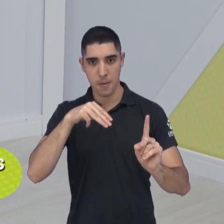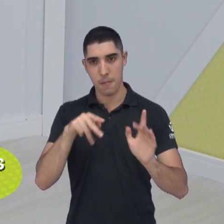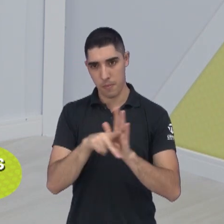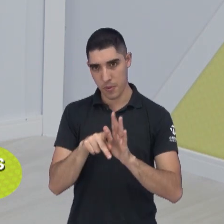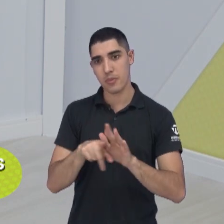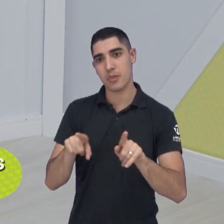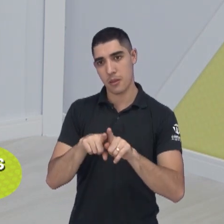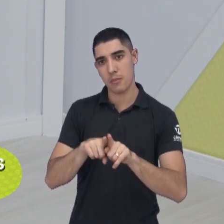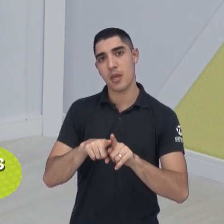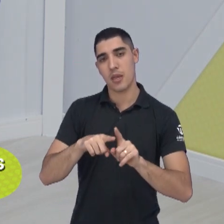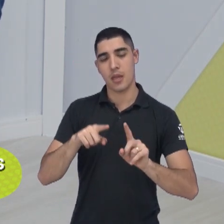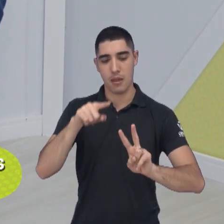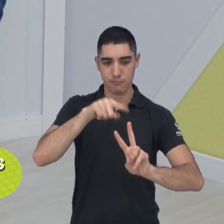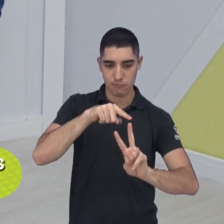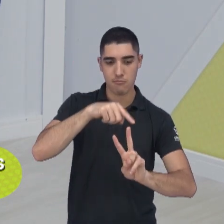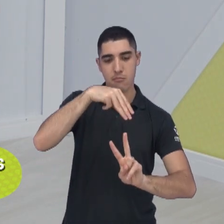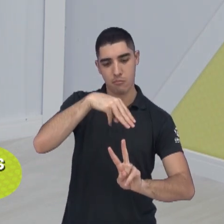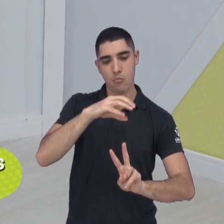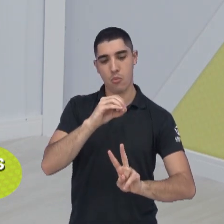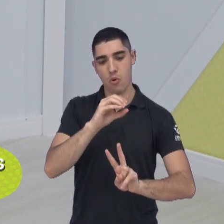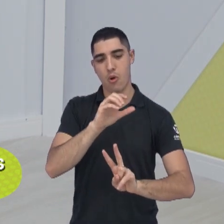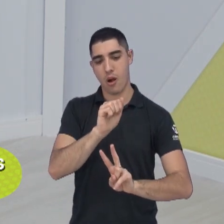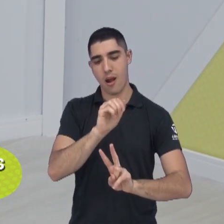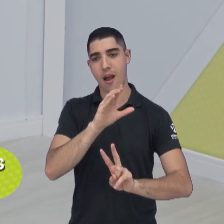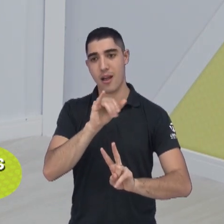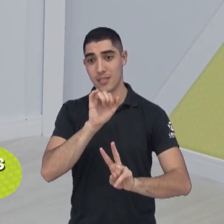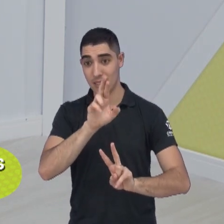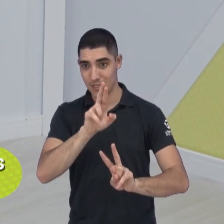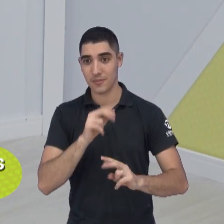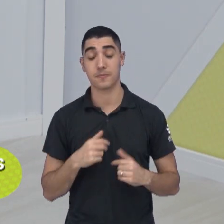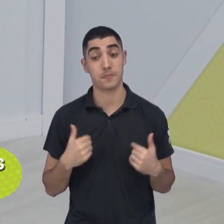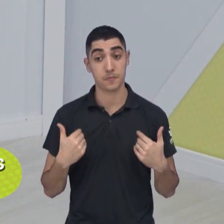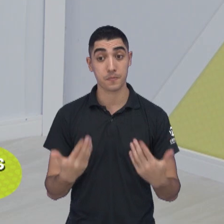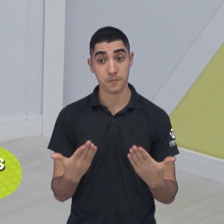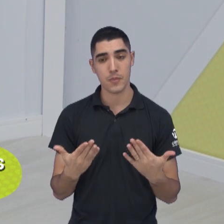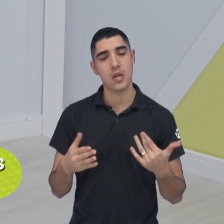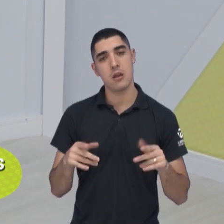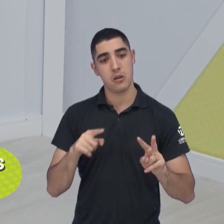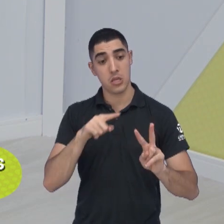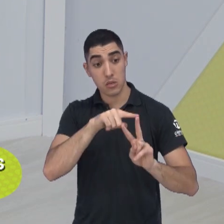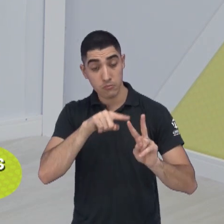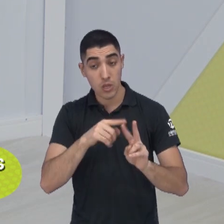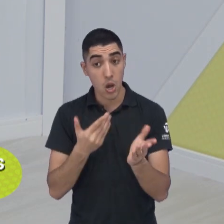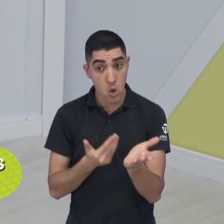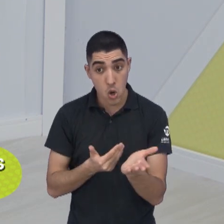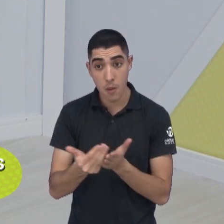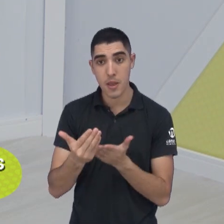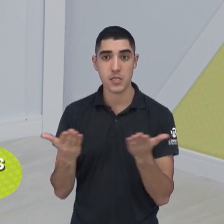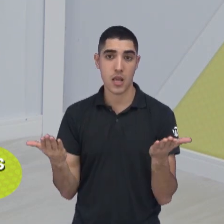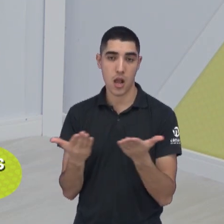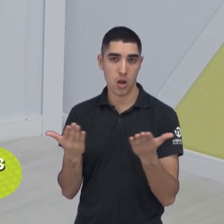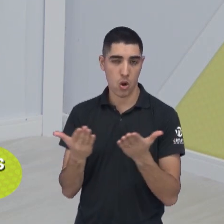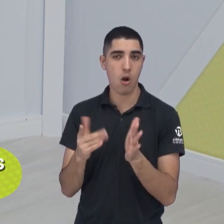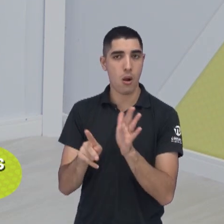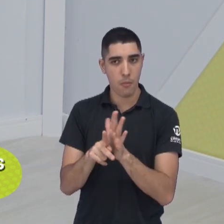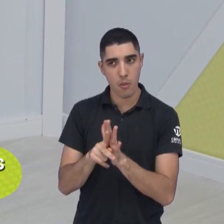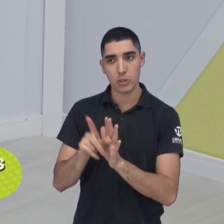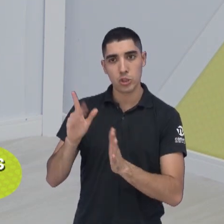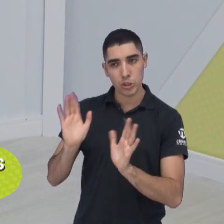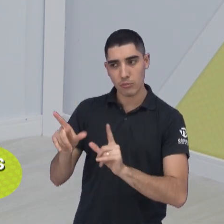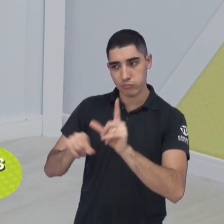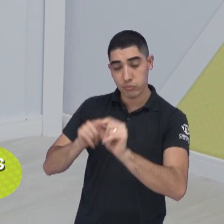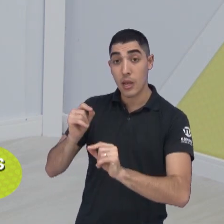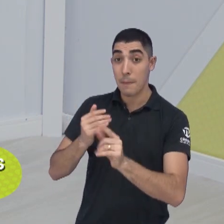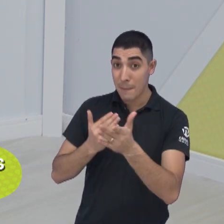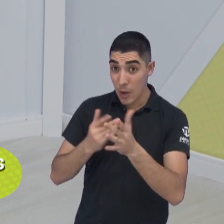Clay, que estão chegando agora nesse trabalho, e chegando relativamente cedo, né, Bruno? Para o trabalho que começa, para a Série A2, que começa só em